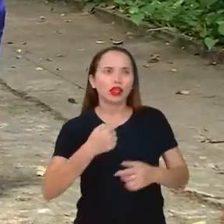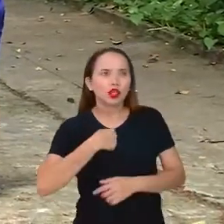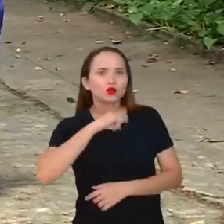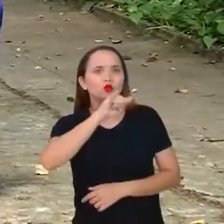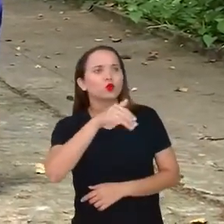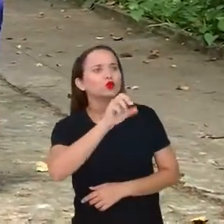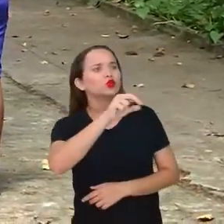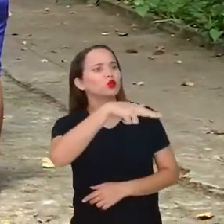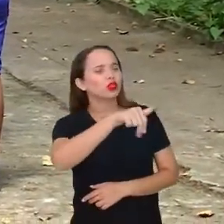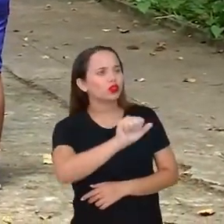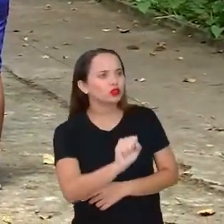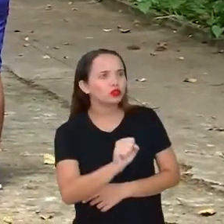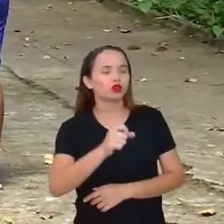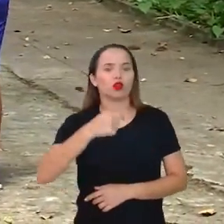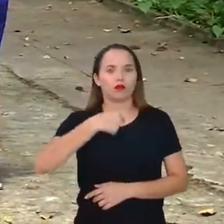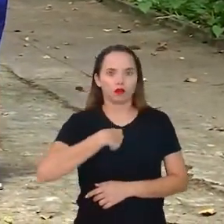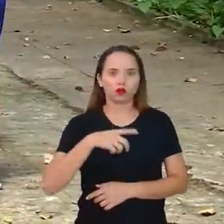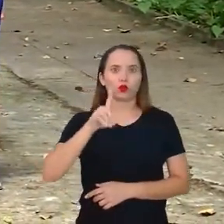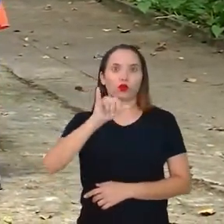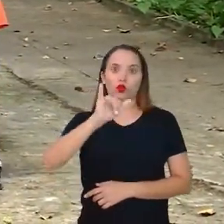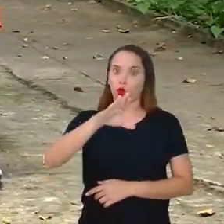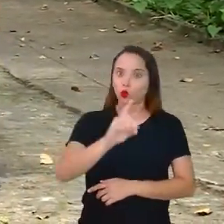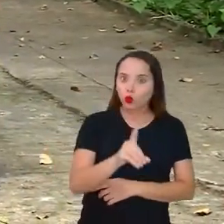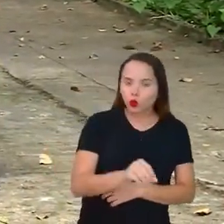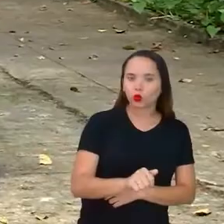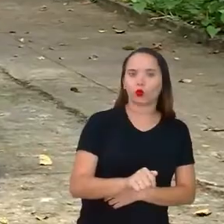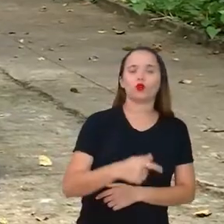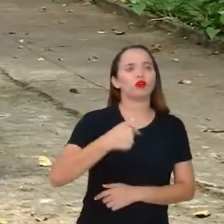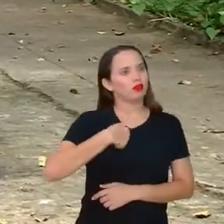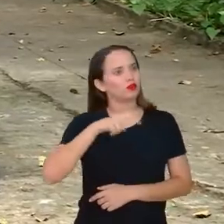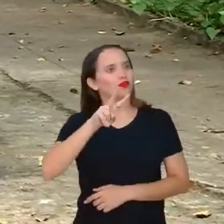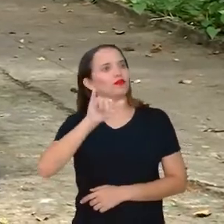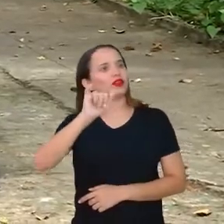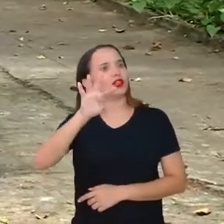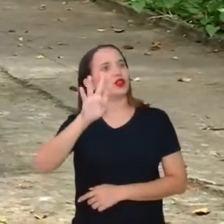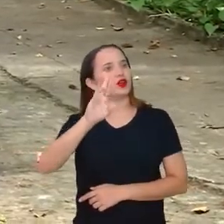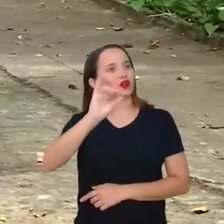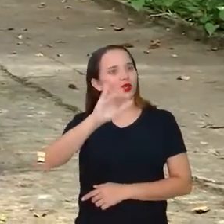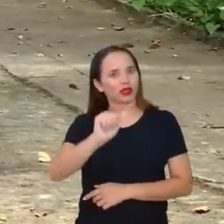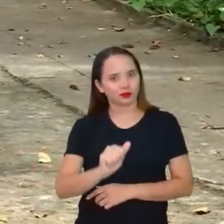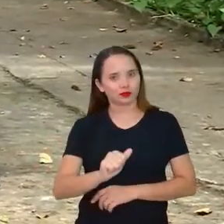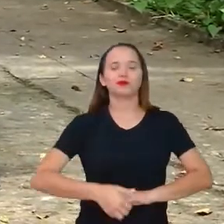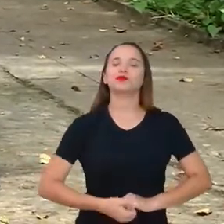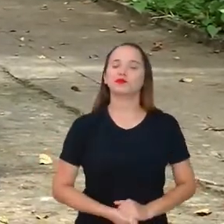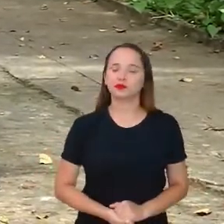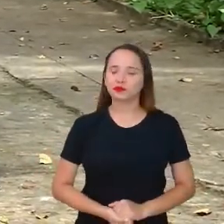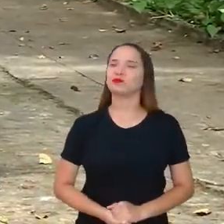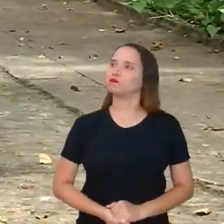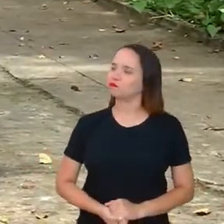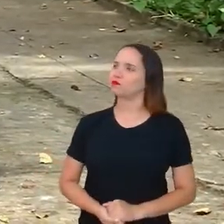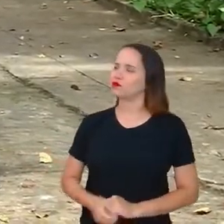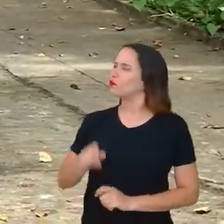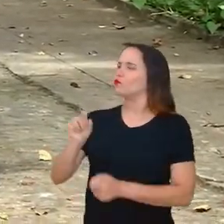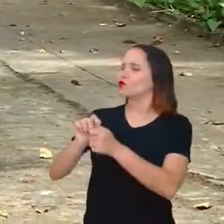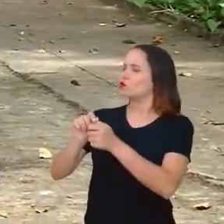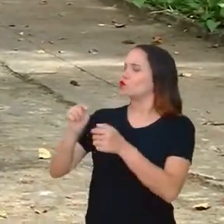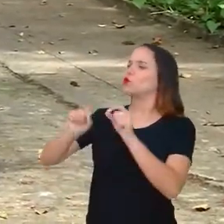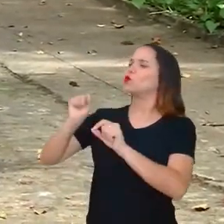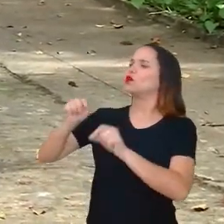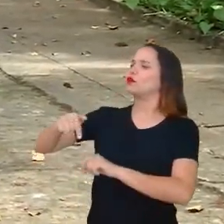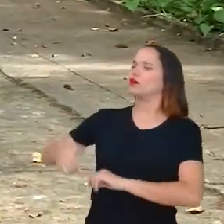Jonas Eu sou Diogo Vitória e Vitória vocês estão fazendo o quê aqui